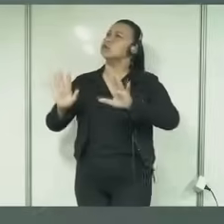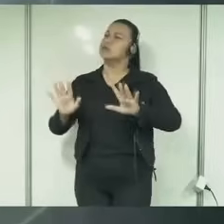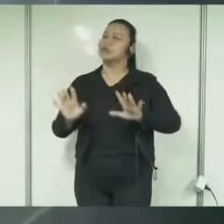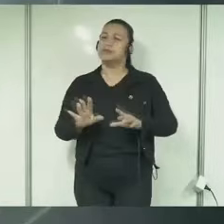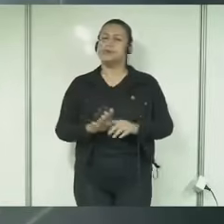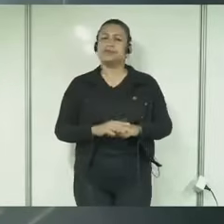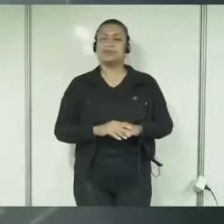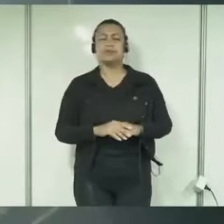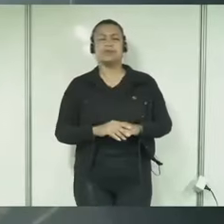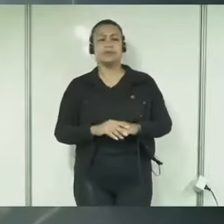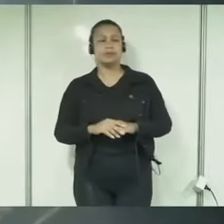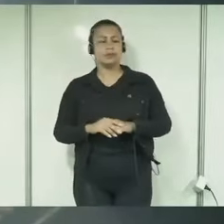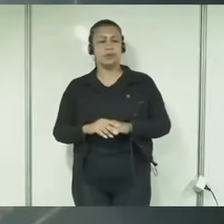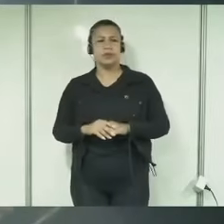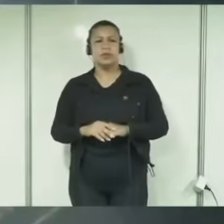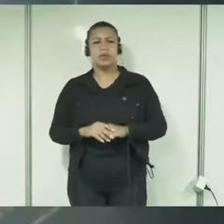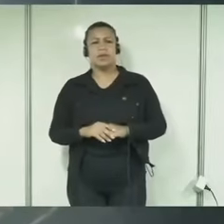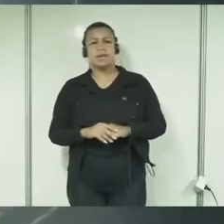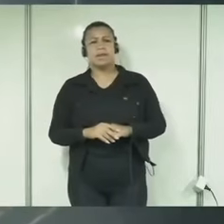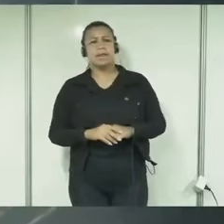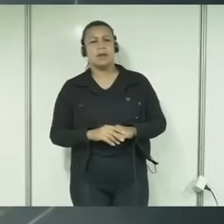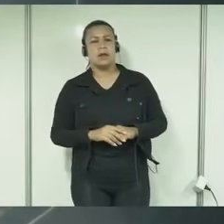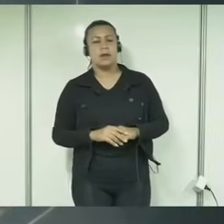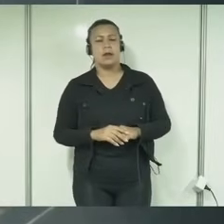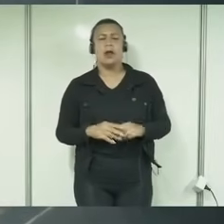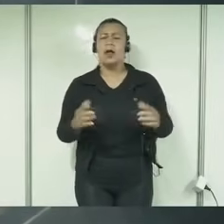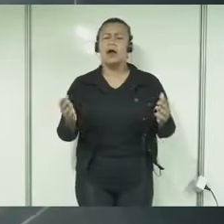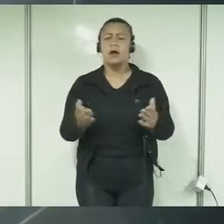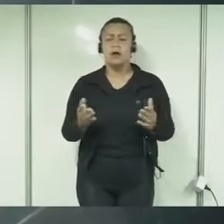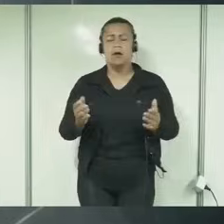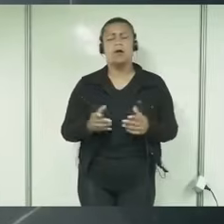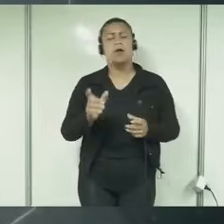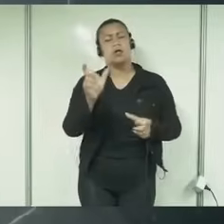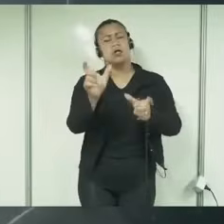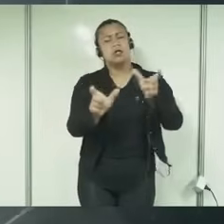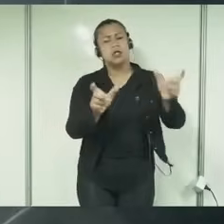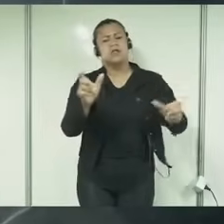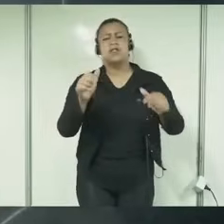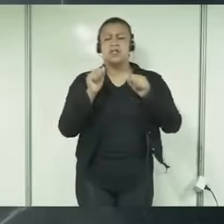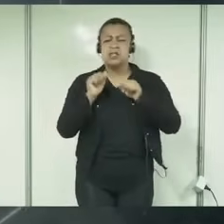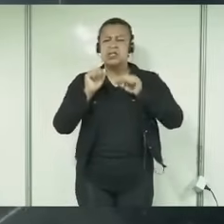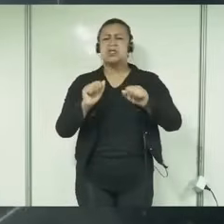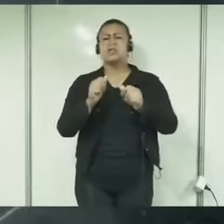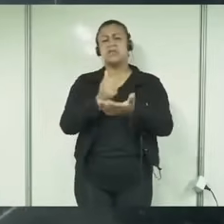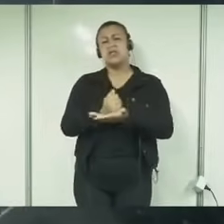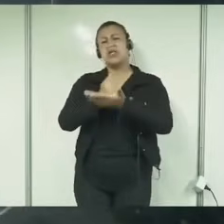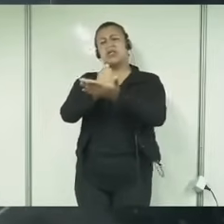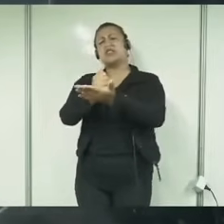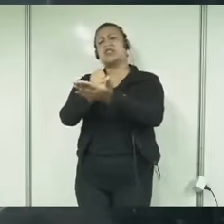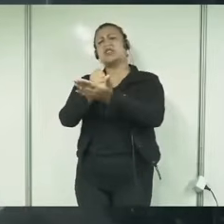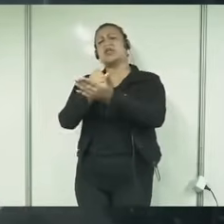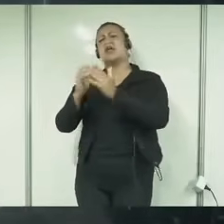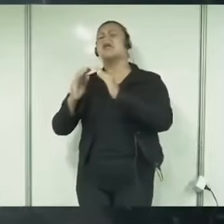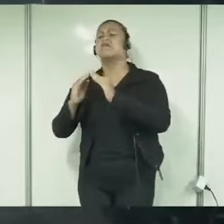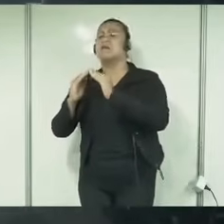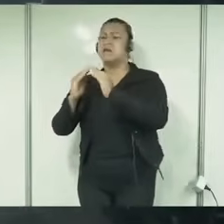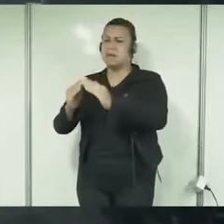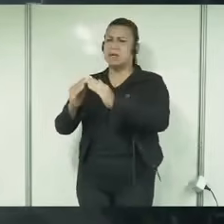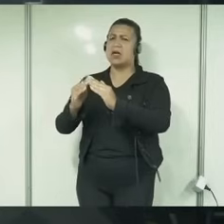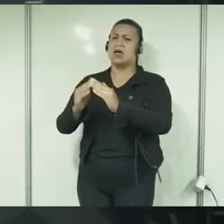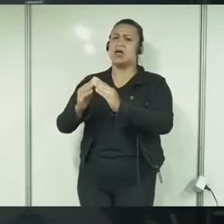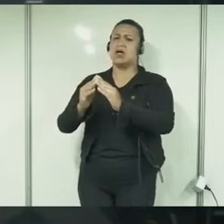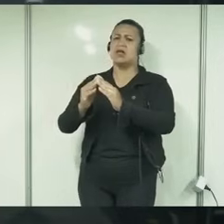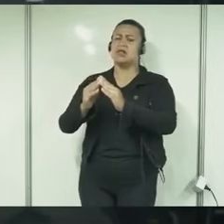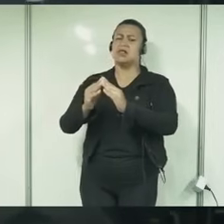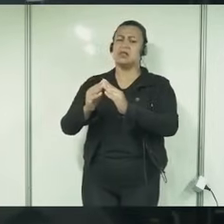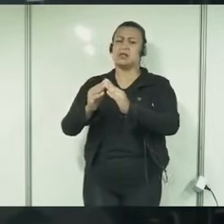se vocês pudessem levar uma coisa para casa hoje desse show, que vocês possam levar